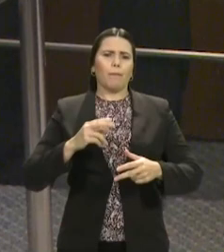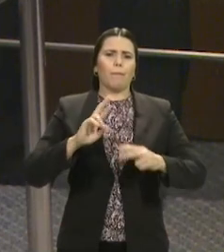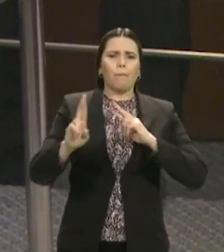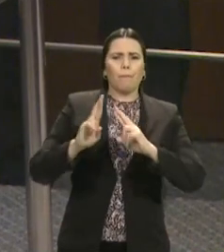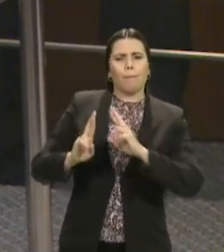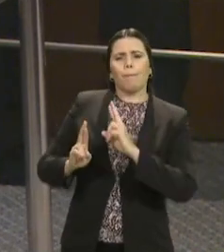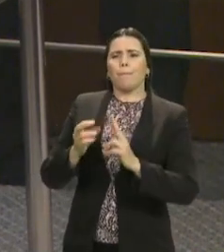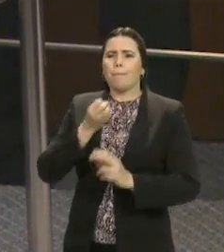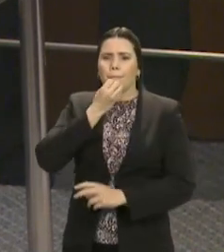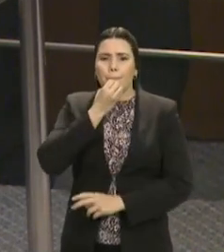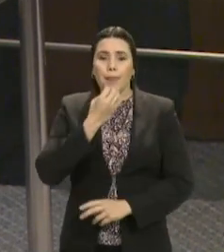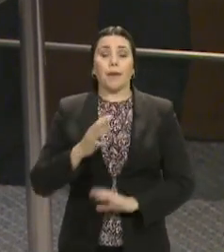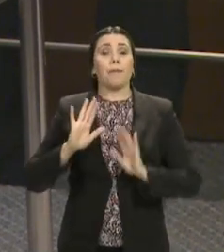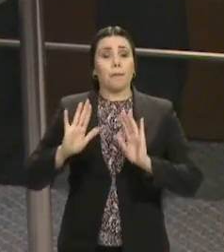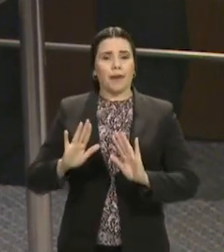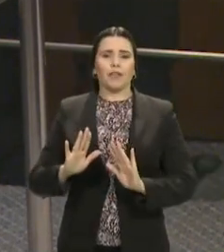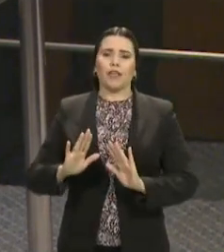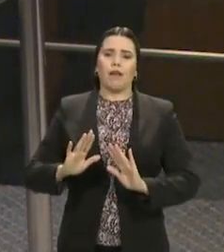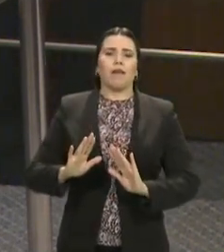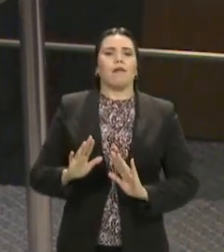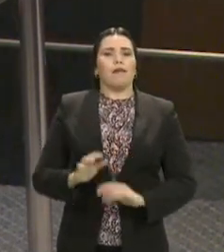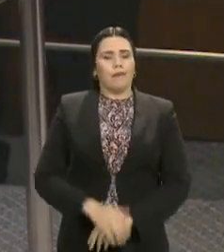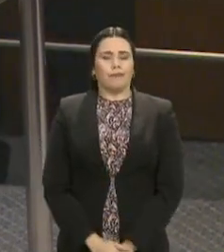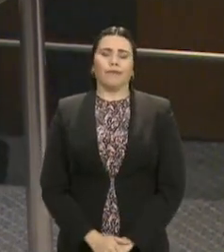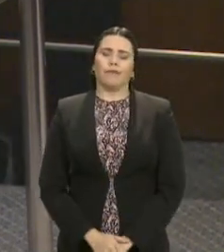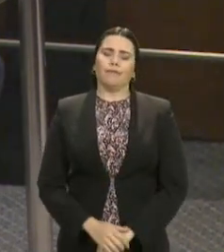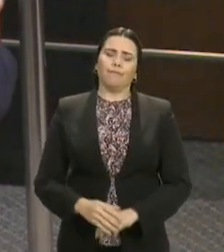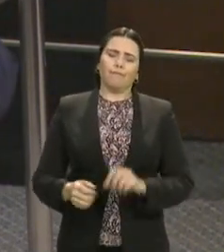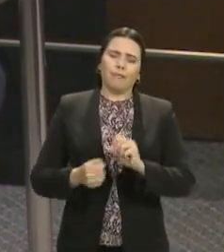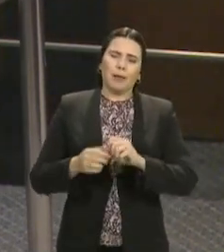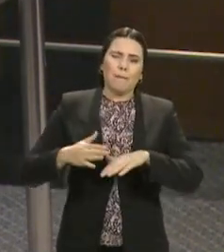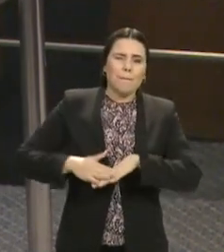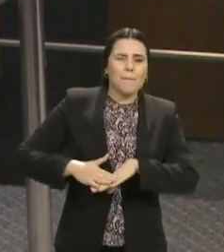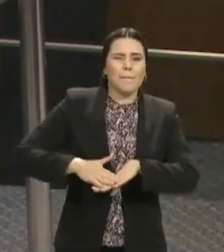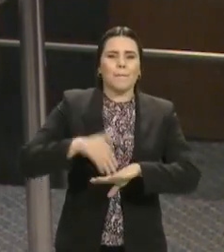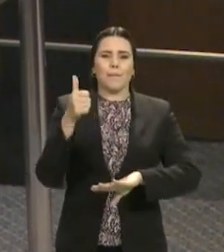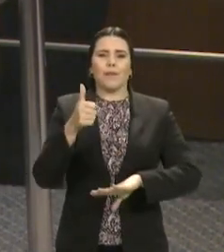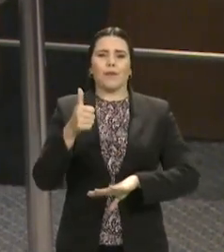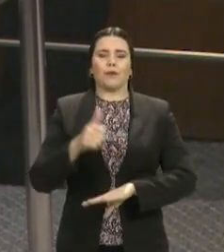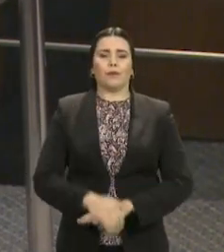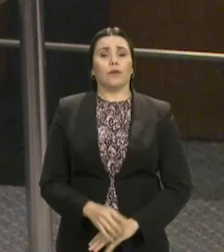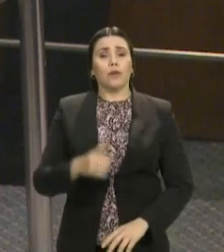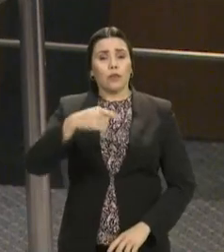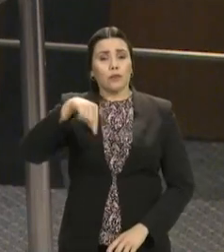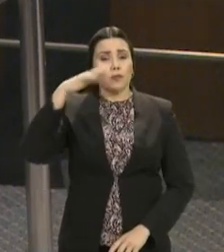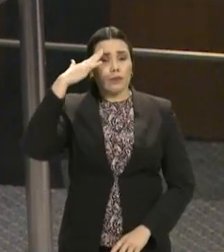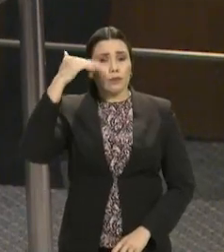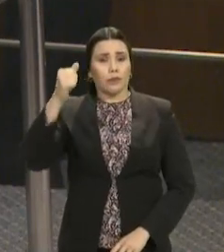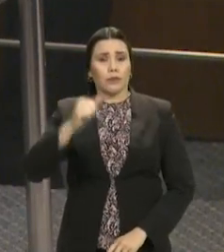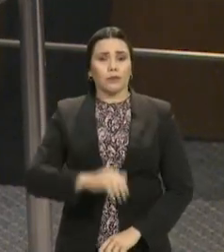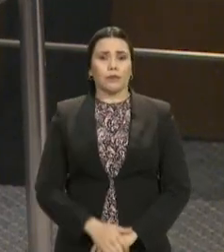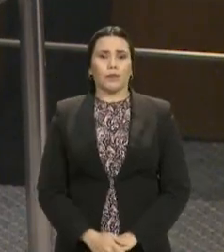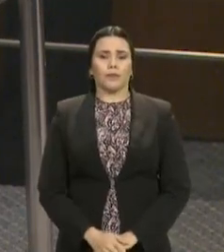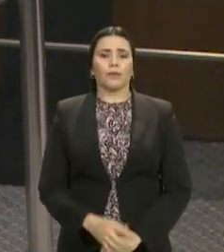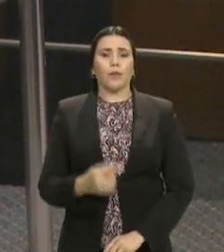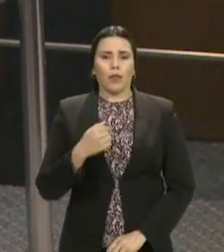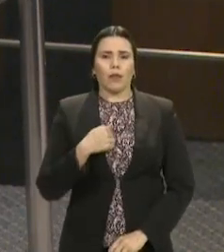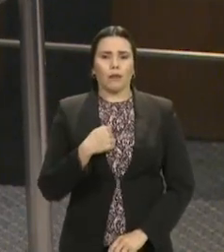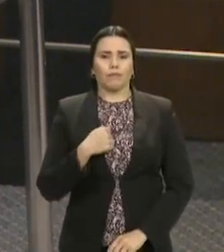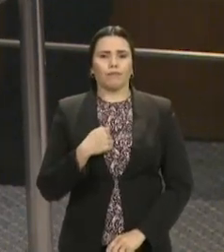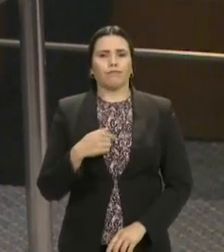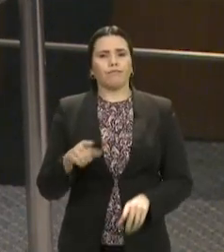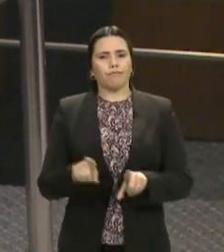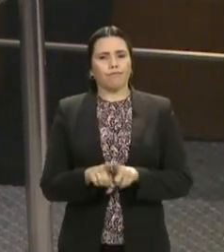mais fortalecer essa parceria. Com relação aos deputados, todos vocês sabem o meu apreço que eu tenho à classe política. Quero aqui